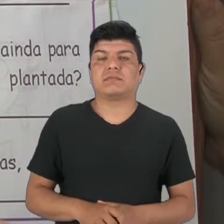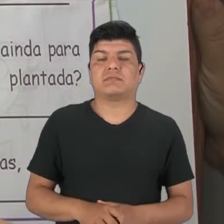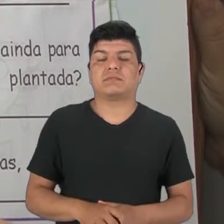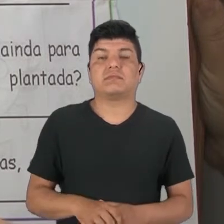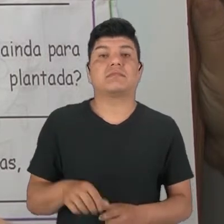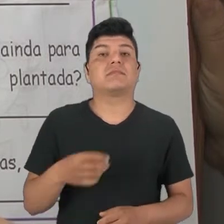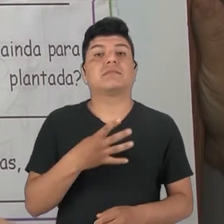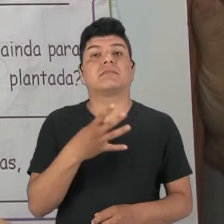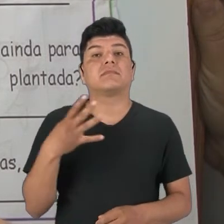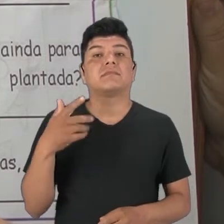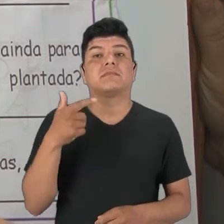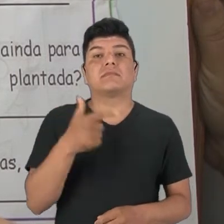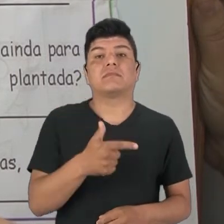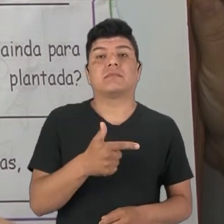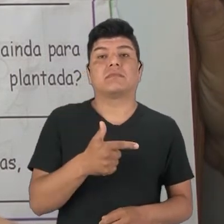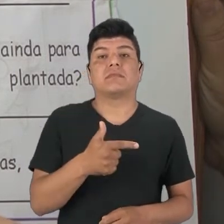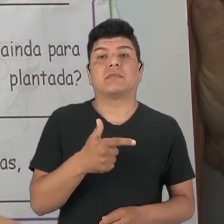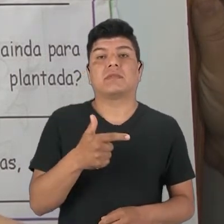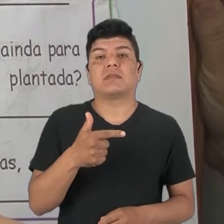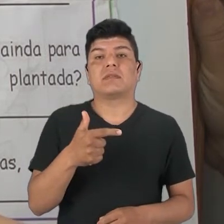dá